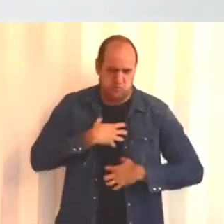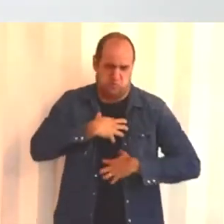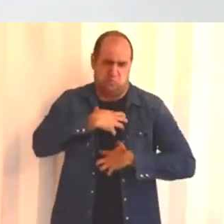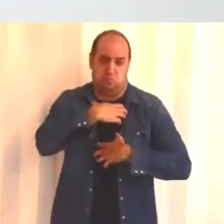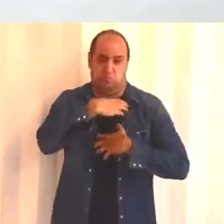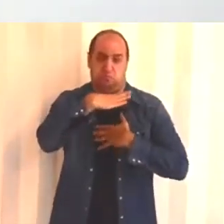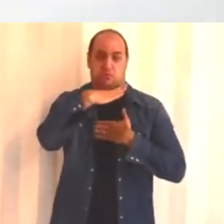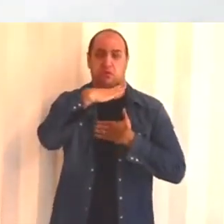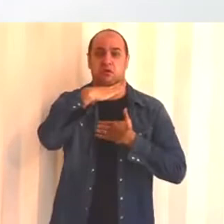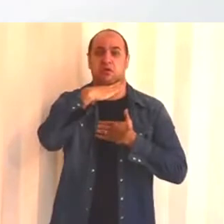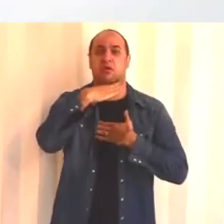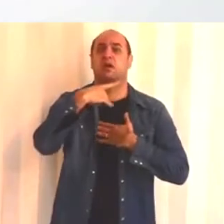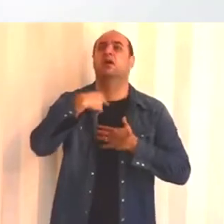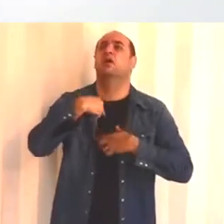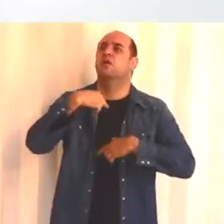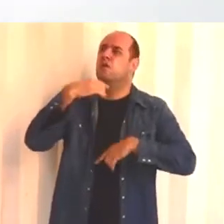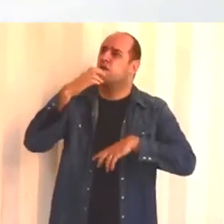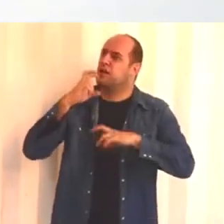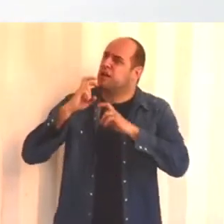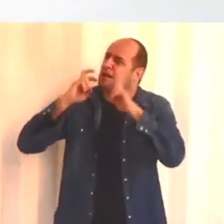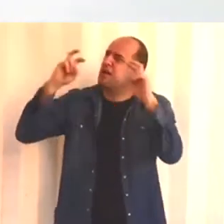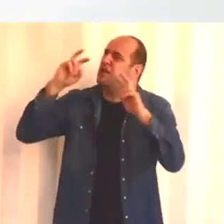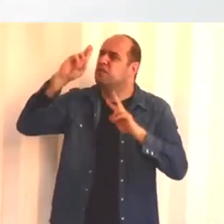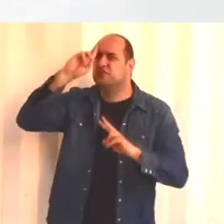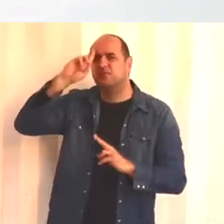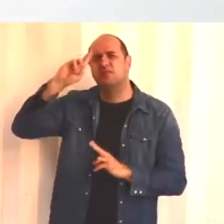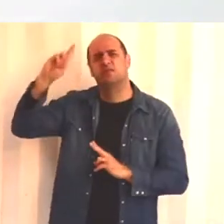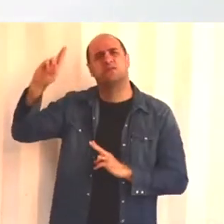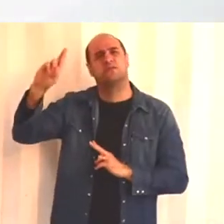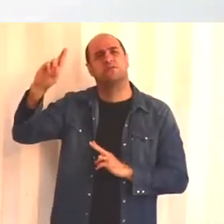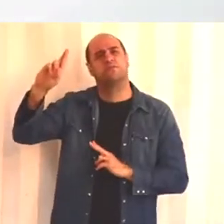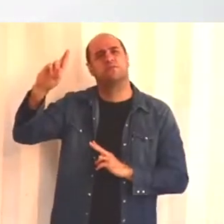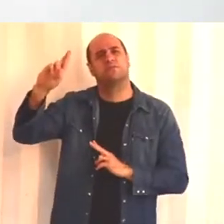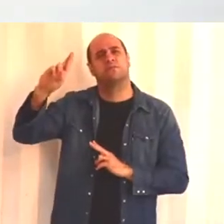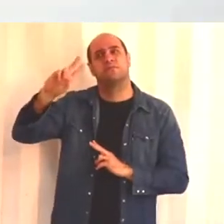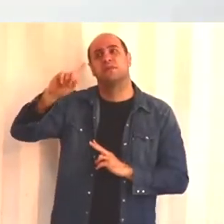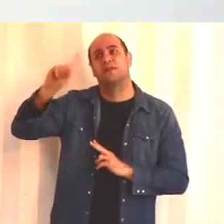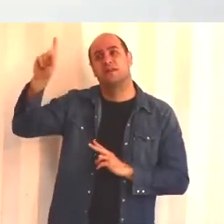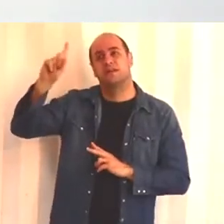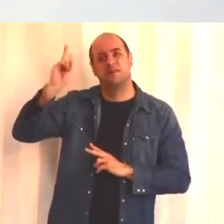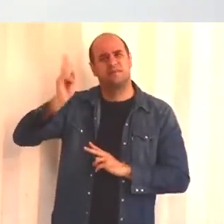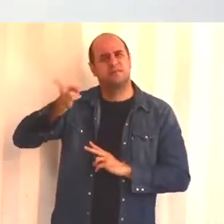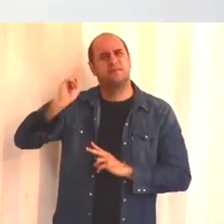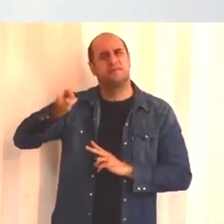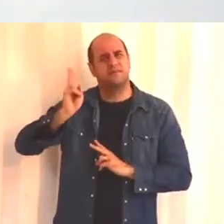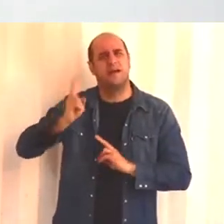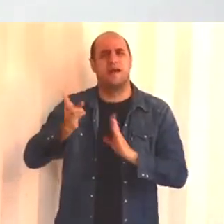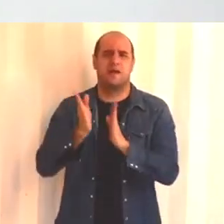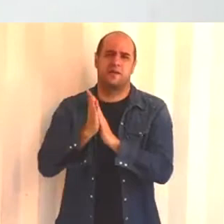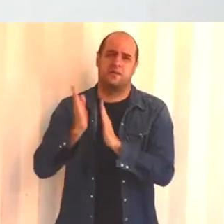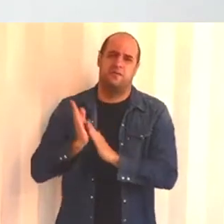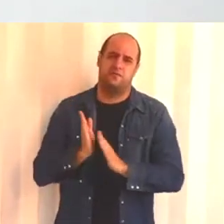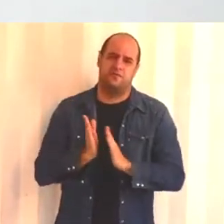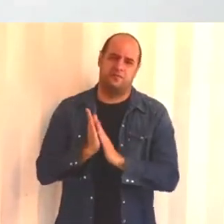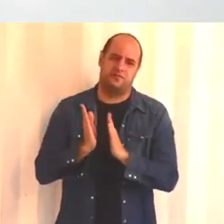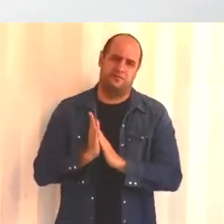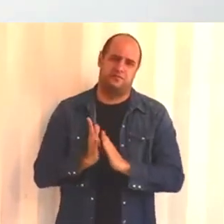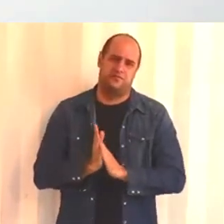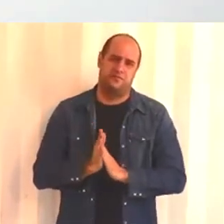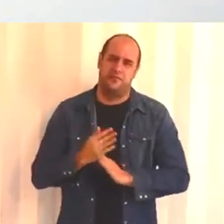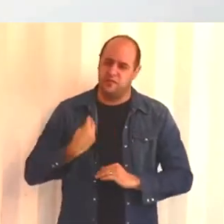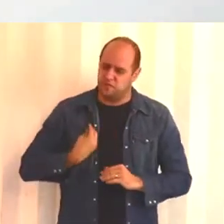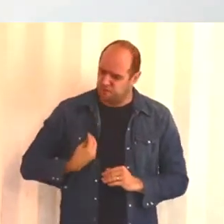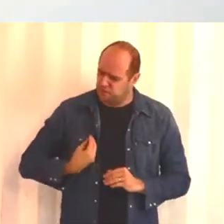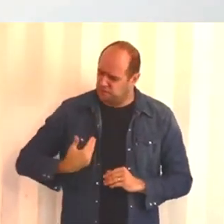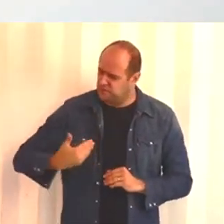sufocar, eu clamarei ao Deus eterno, e a Ele eu nunca vou deixar de louvar. Enquanto eu